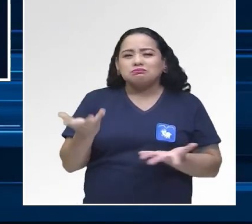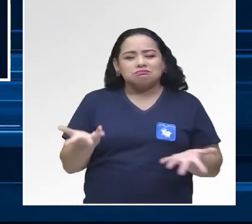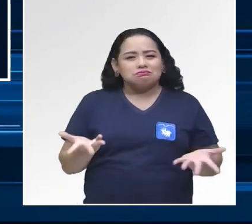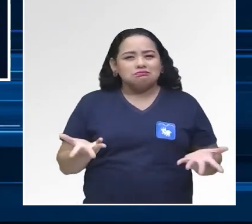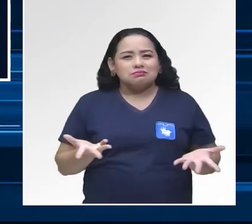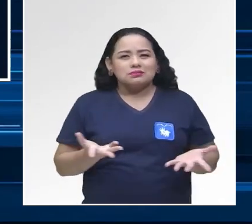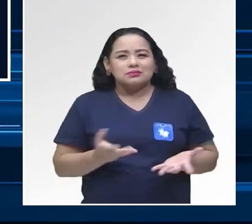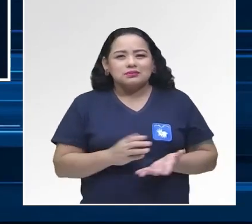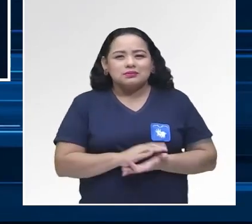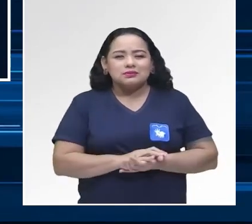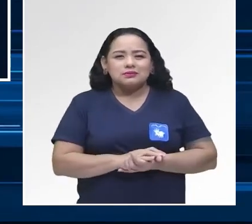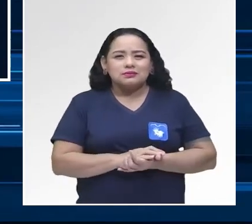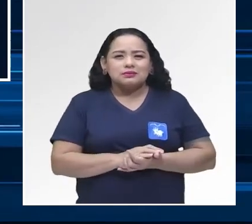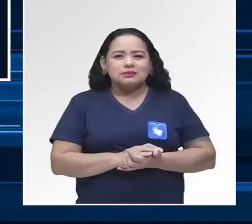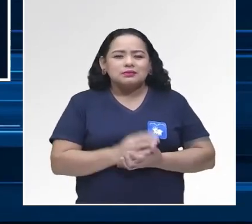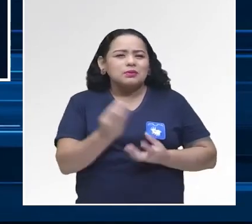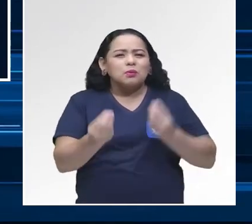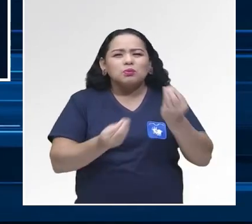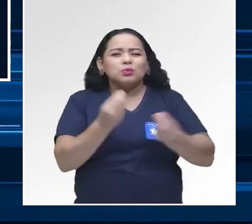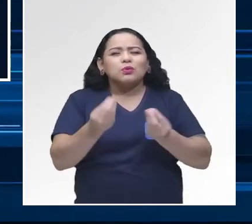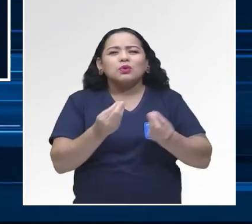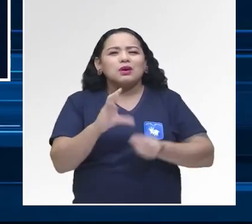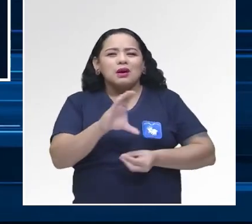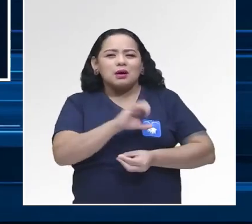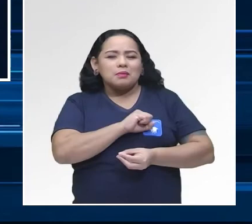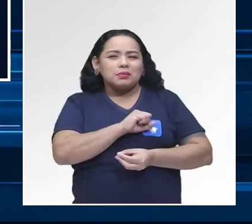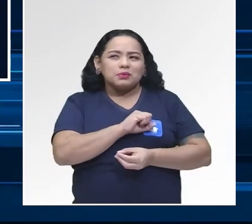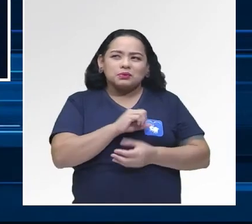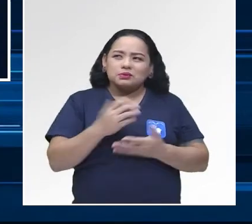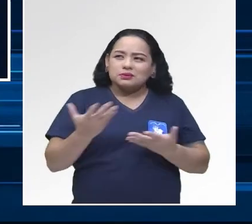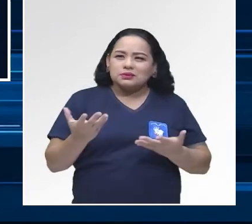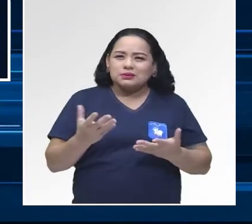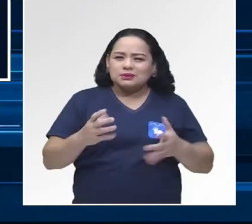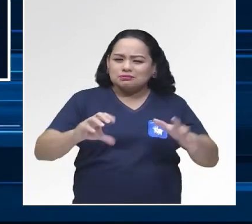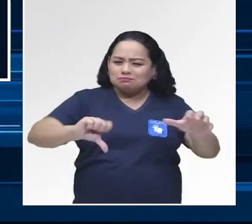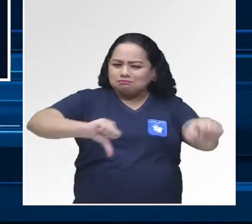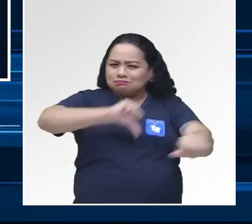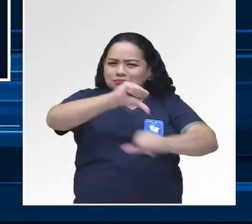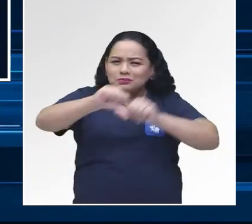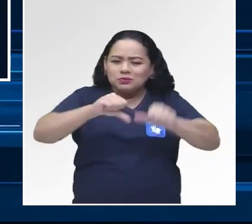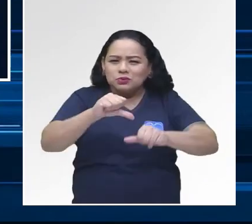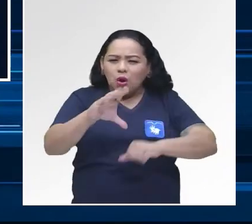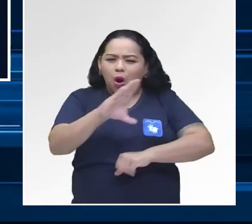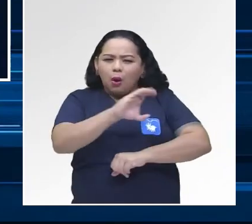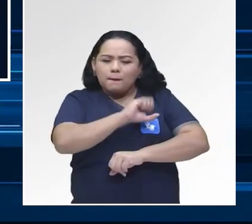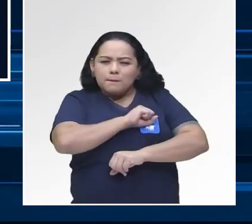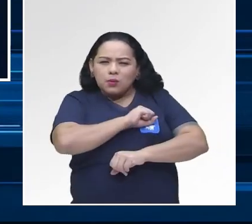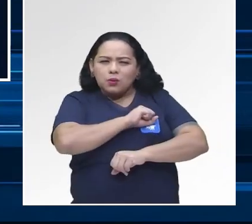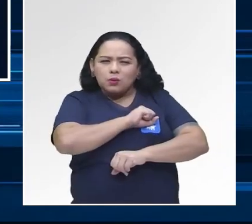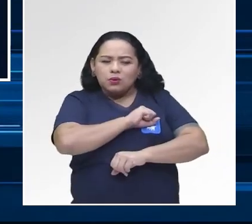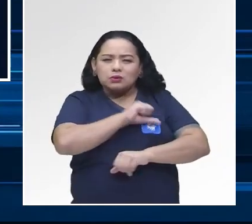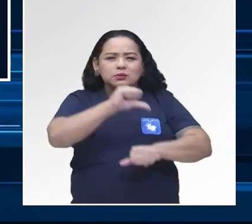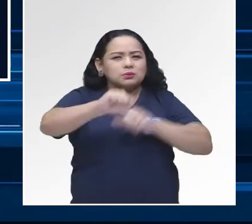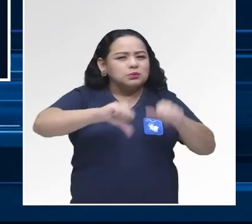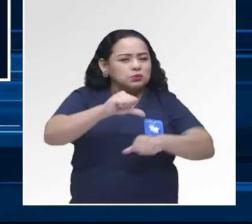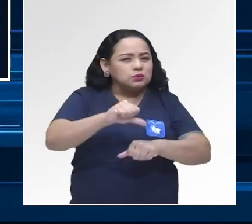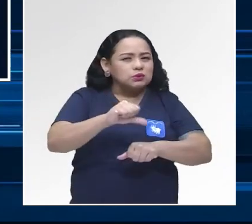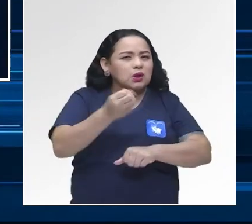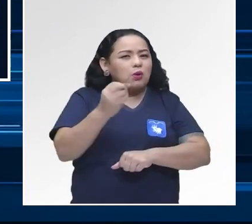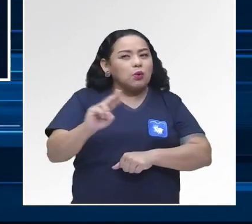que funciona o amor? Se as coisas mudam. É o amor que muda ou são as pessoas que